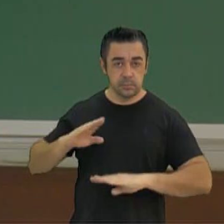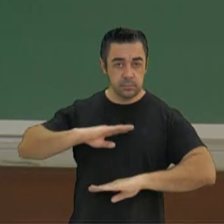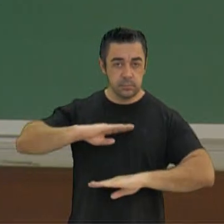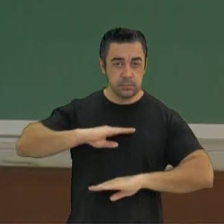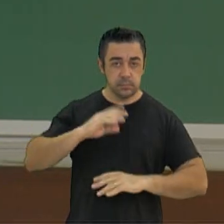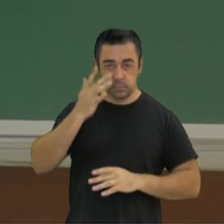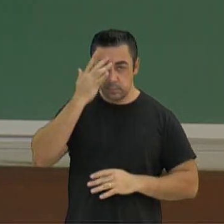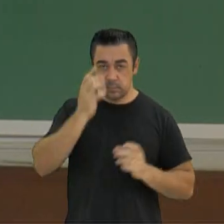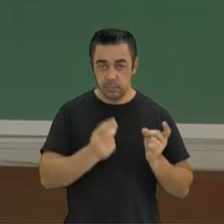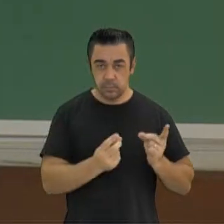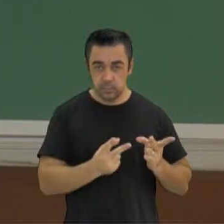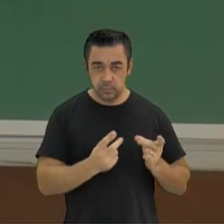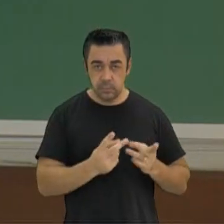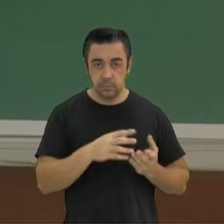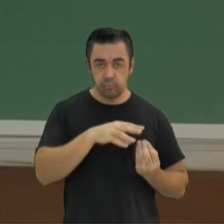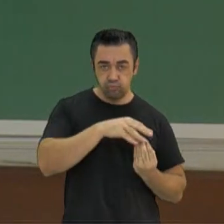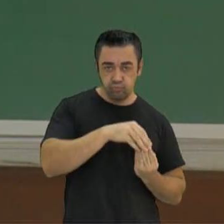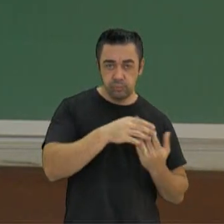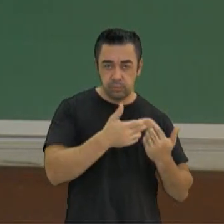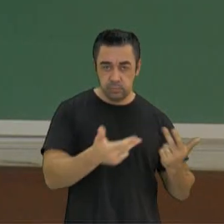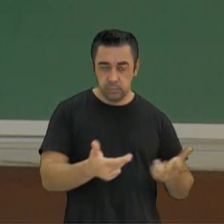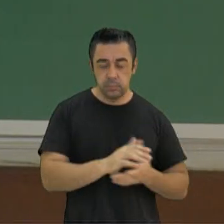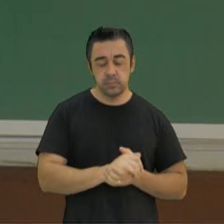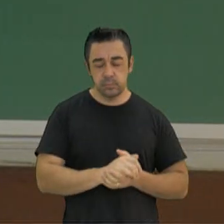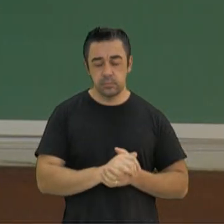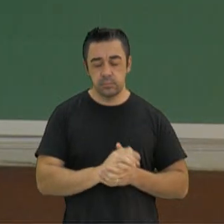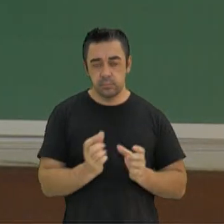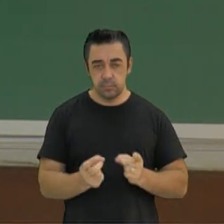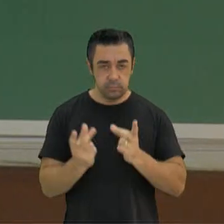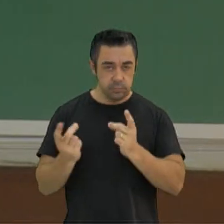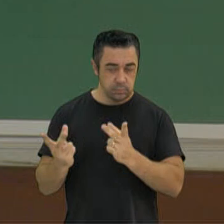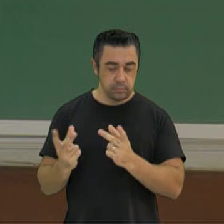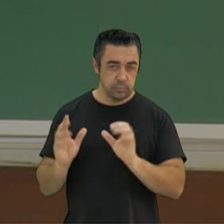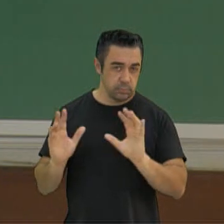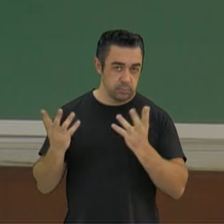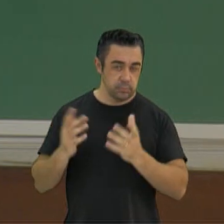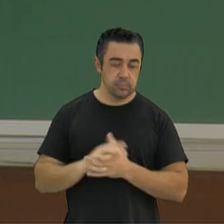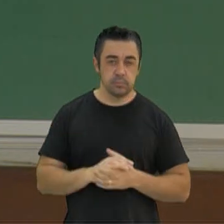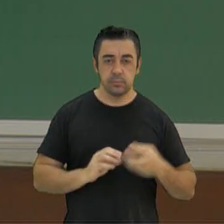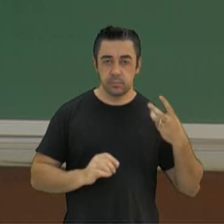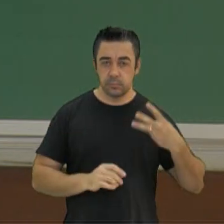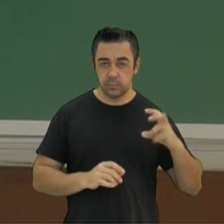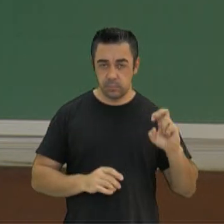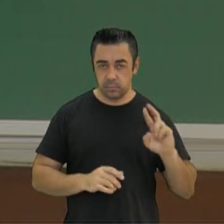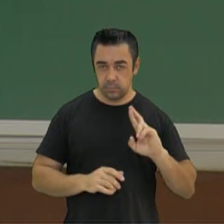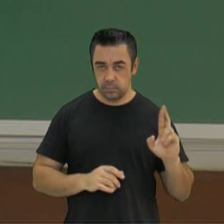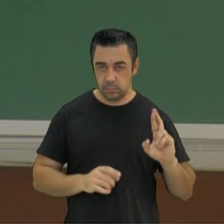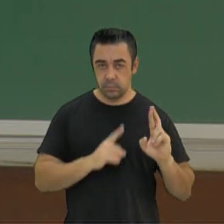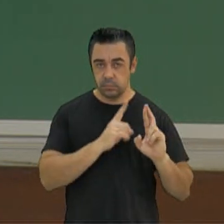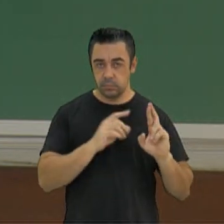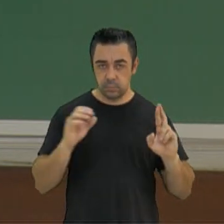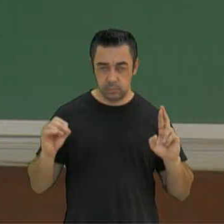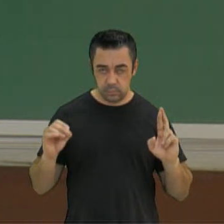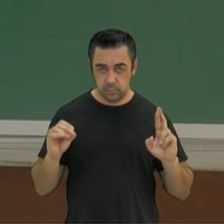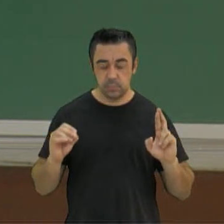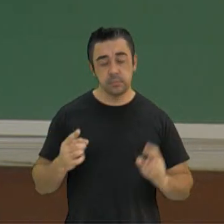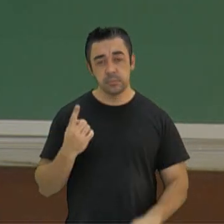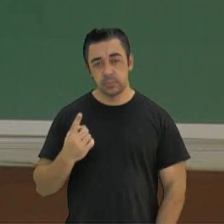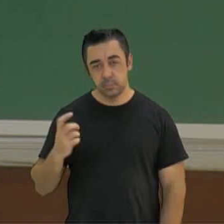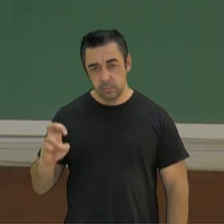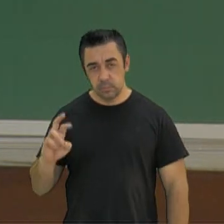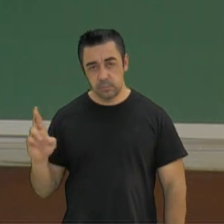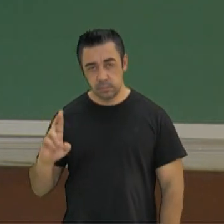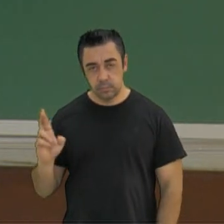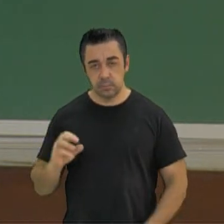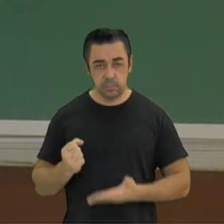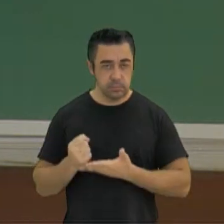vende salgadinhos, é um empreendedor que está produzindo salgadinhos para festa, ela cobra R$ 35,00 a cada 100 unidades e R$ 15,00 para o